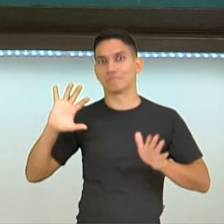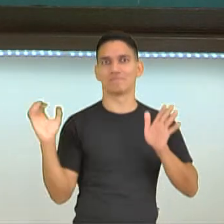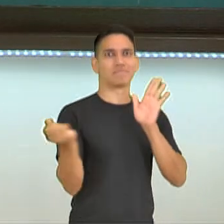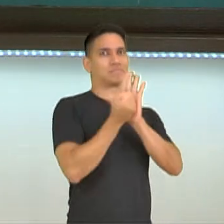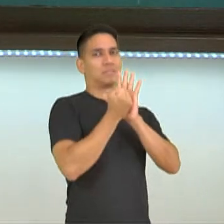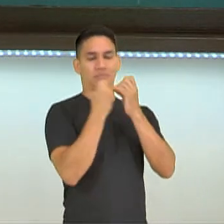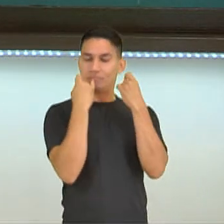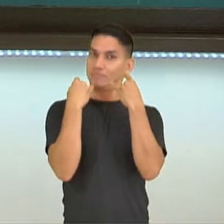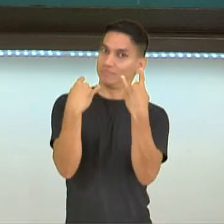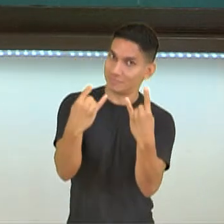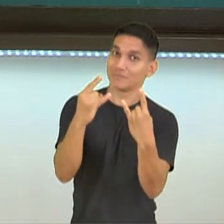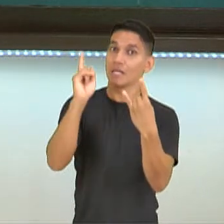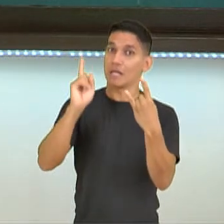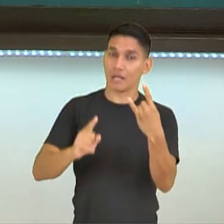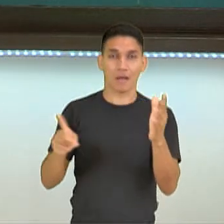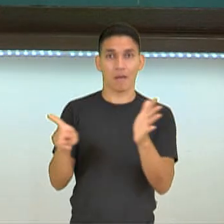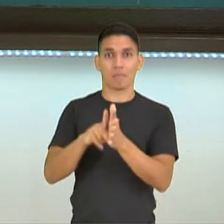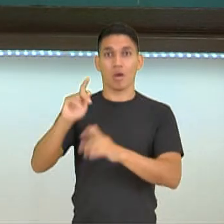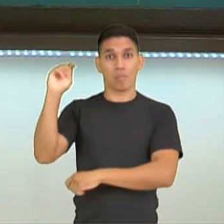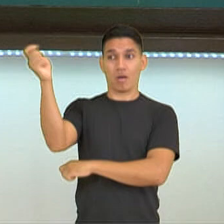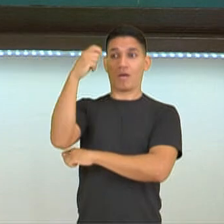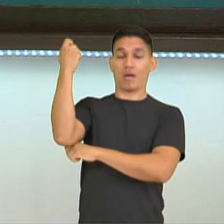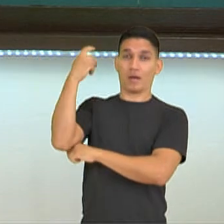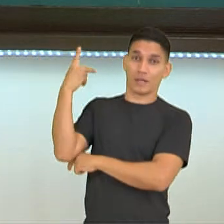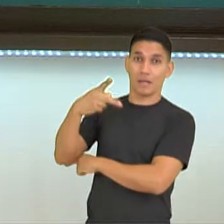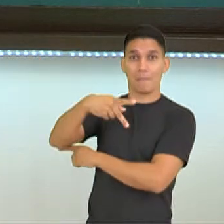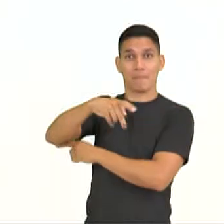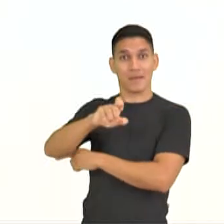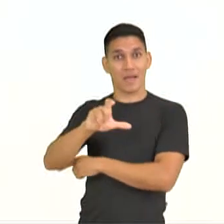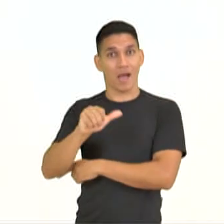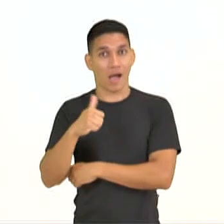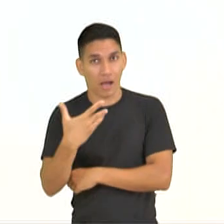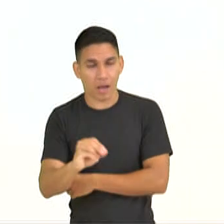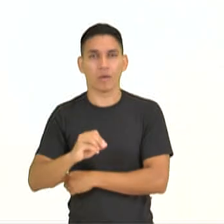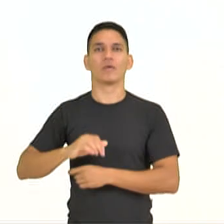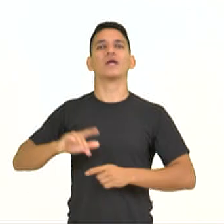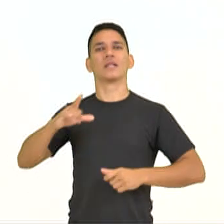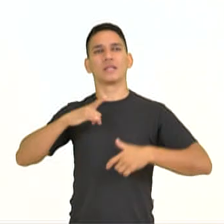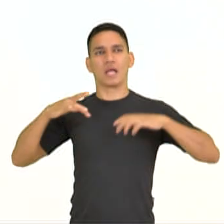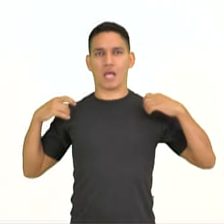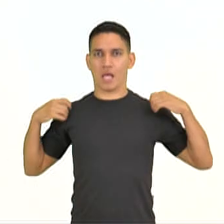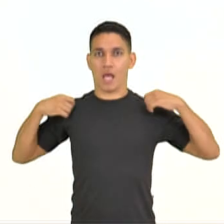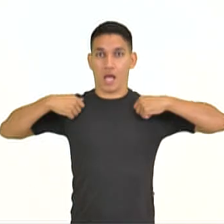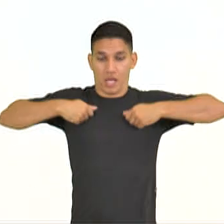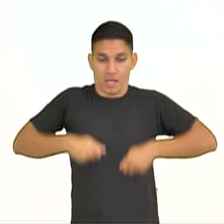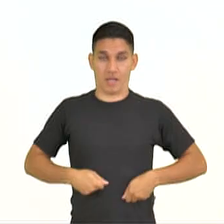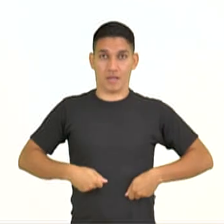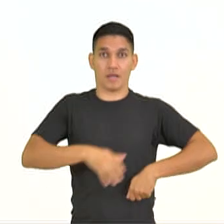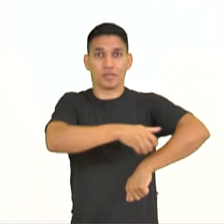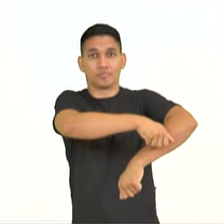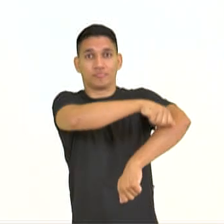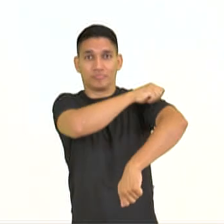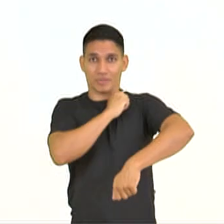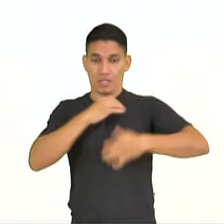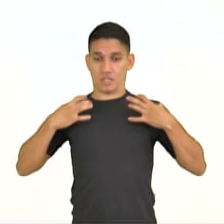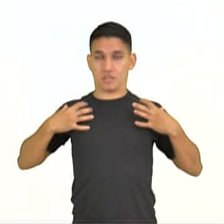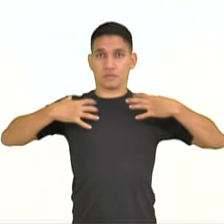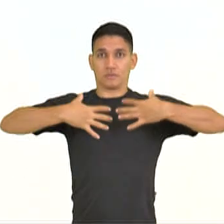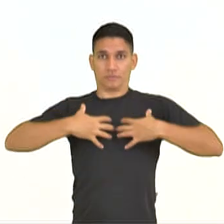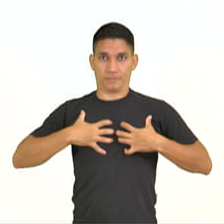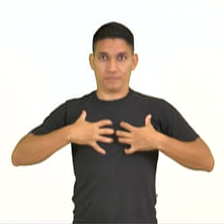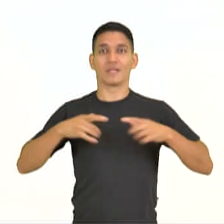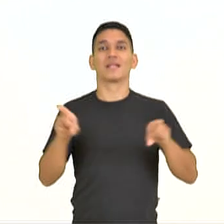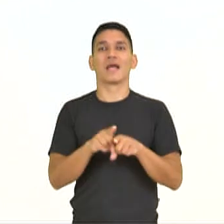marcante que é uma vestimenta gaúcha do peão. Tem a camisa, o colete, o chapéu,